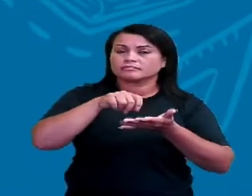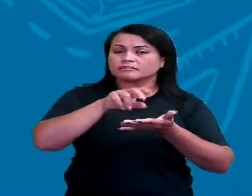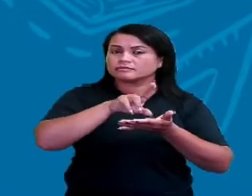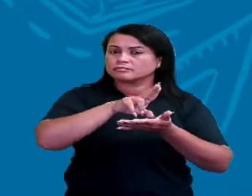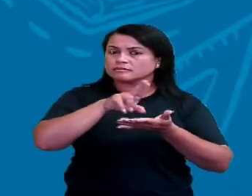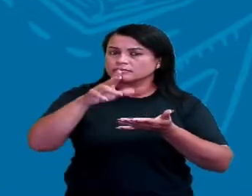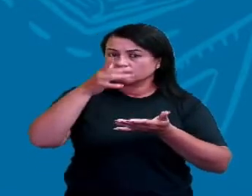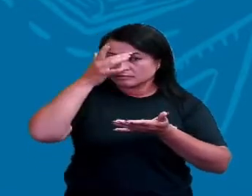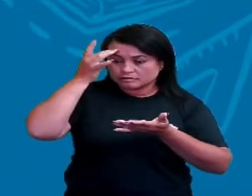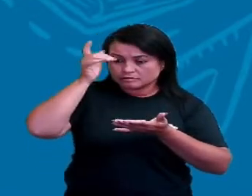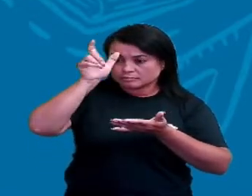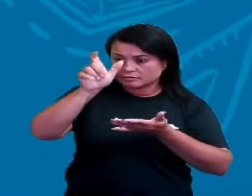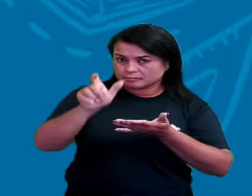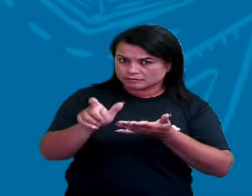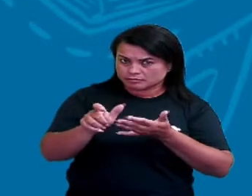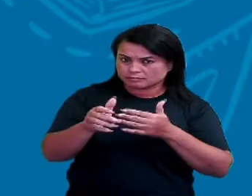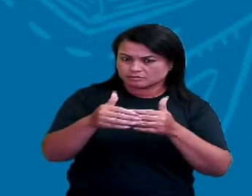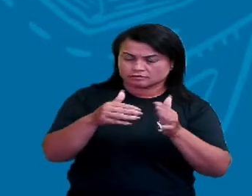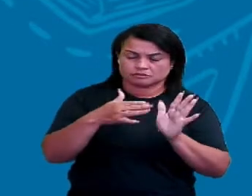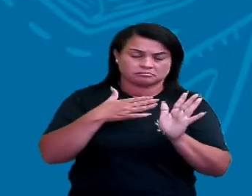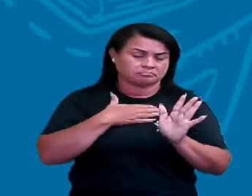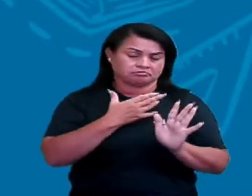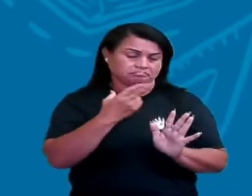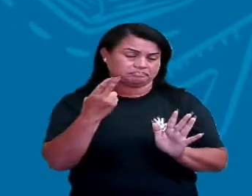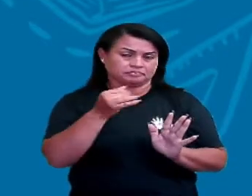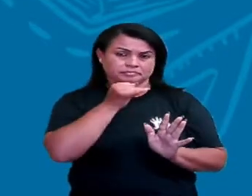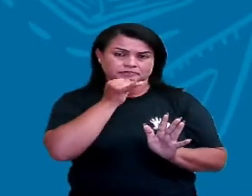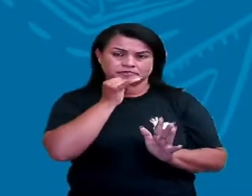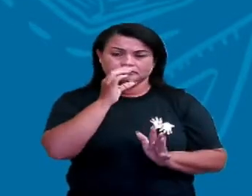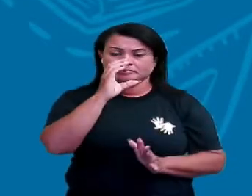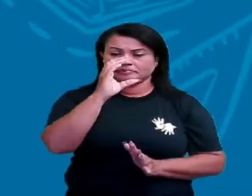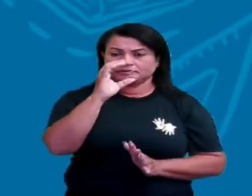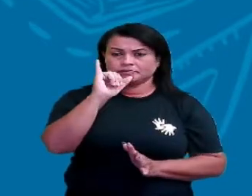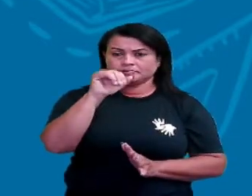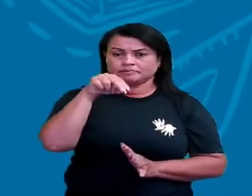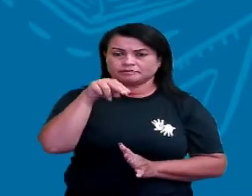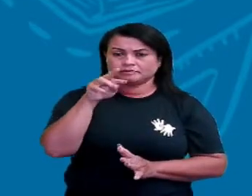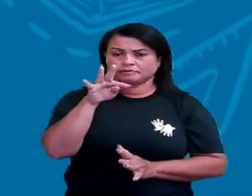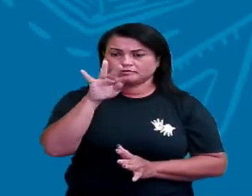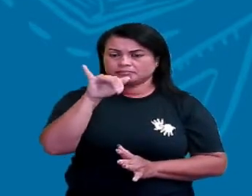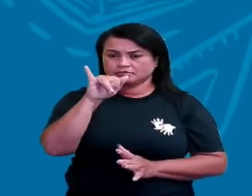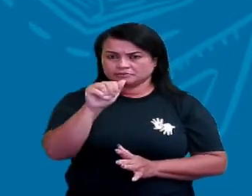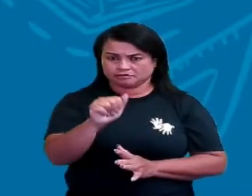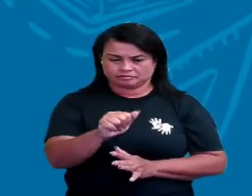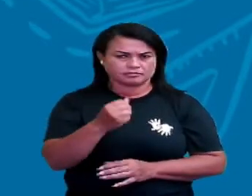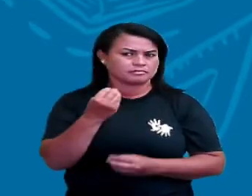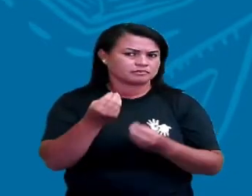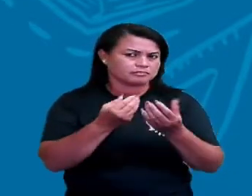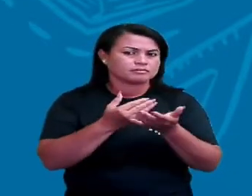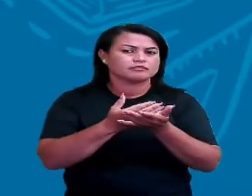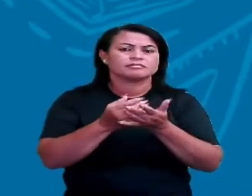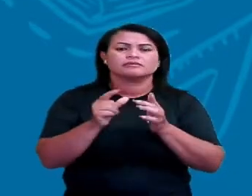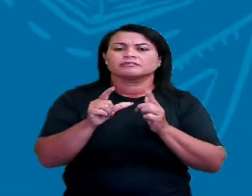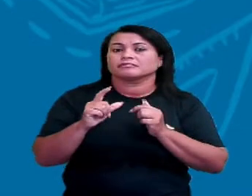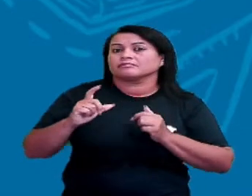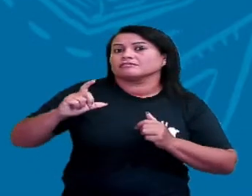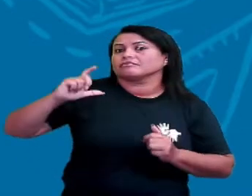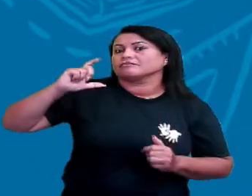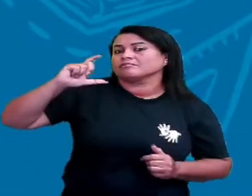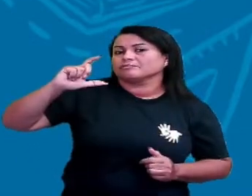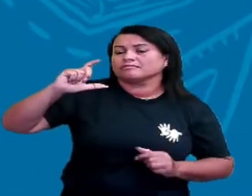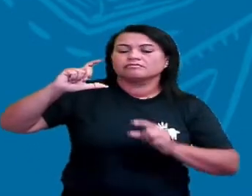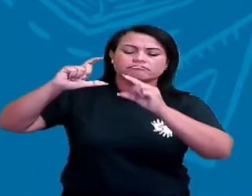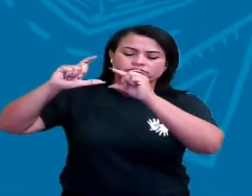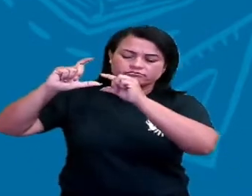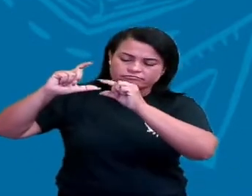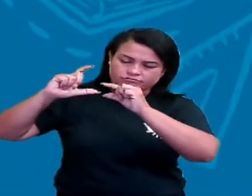de uma pessoa, o meu nome, por exemplo, Cíntia, a gente começa o nome com a letrinha maiúscula. Então,